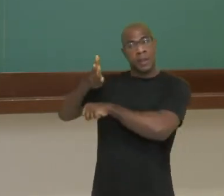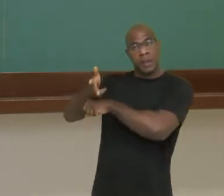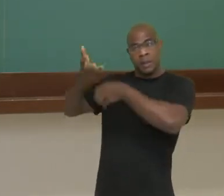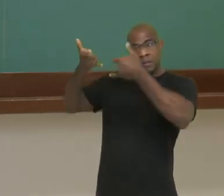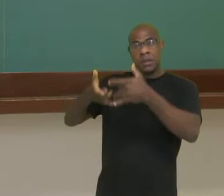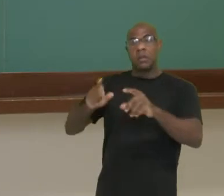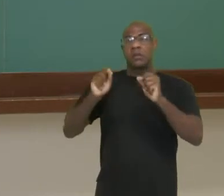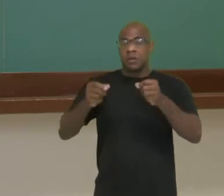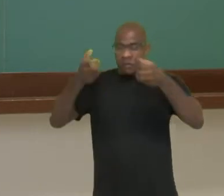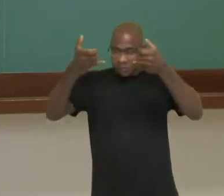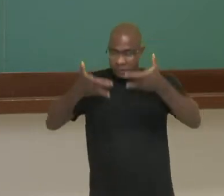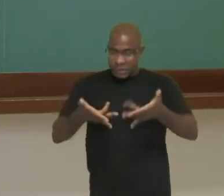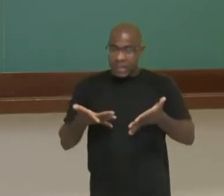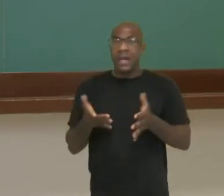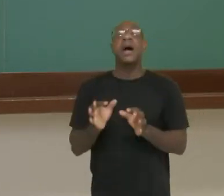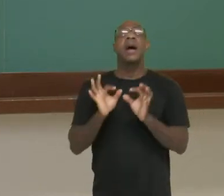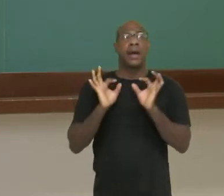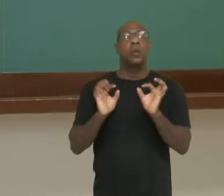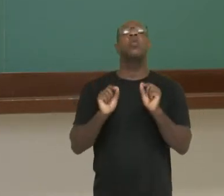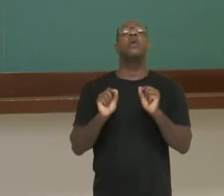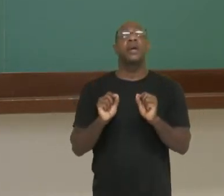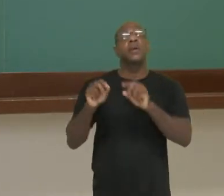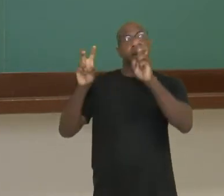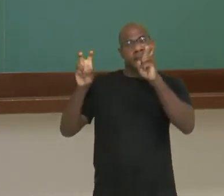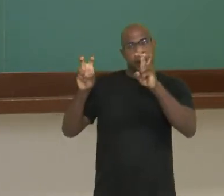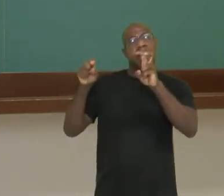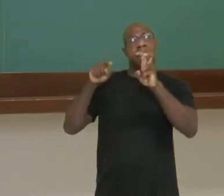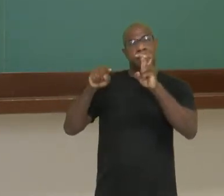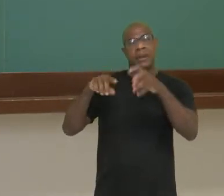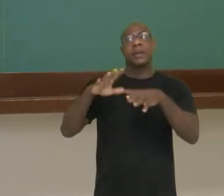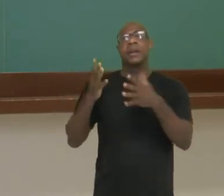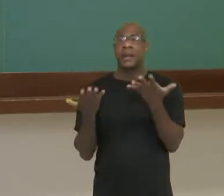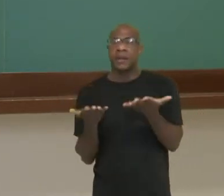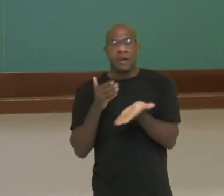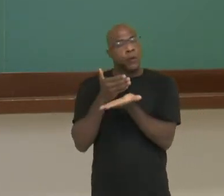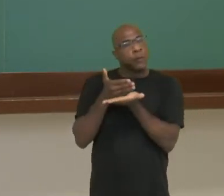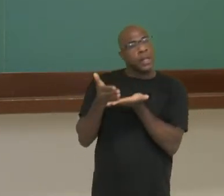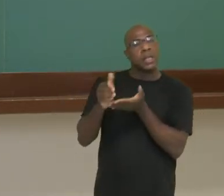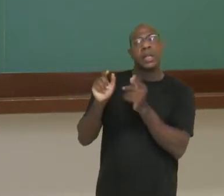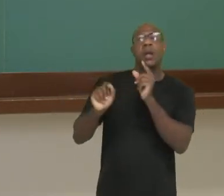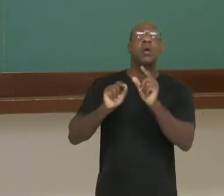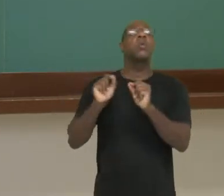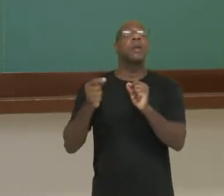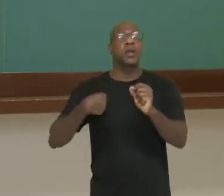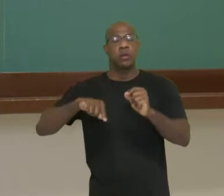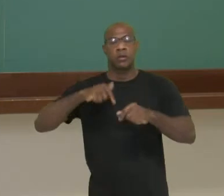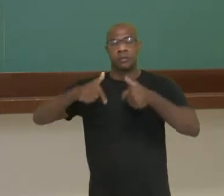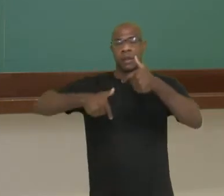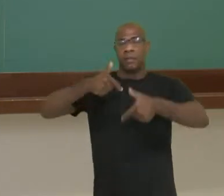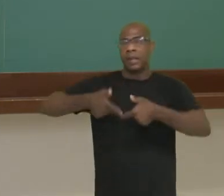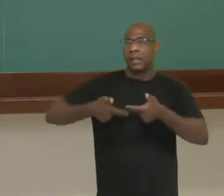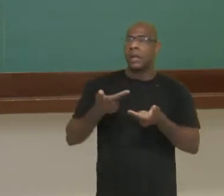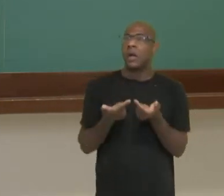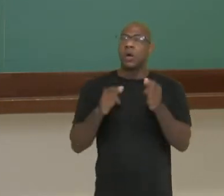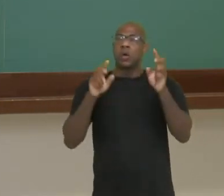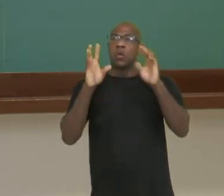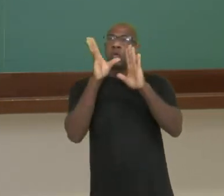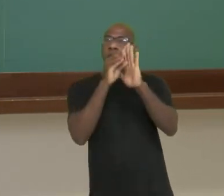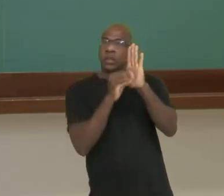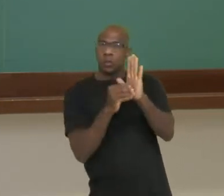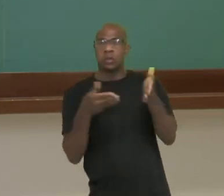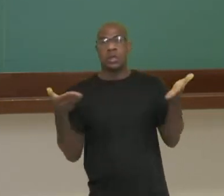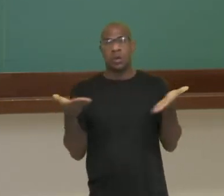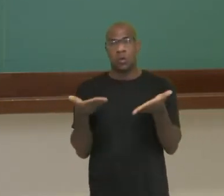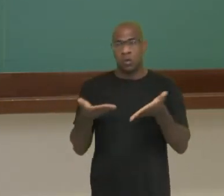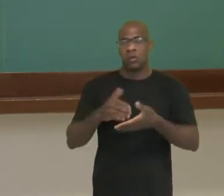conversar exatamente sobre este assunto, que vai ser o início para a gente trabalhar os assuntos do nosso terceiro